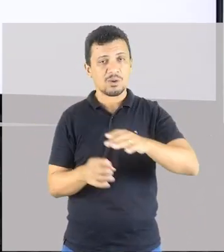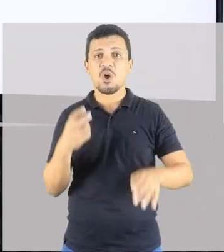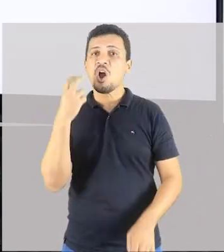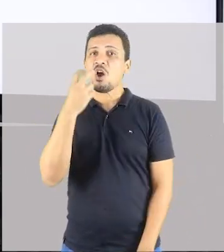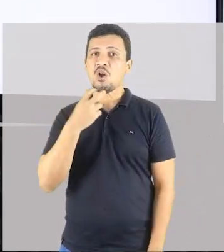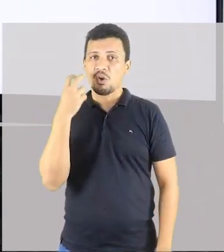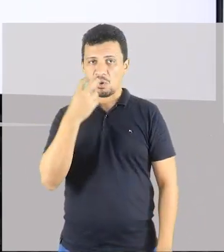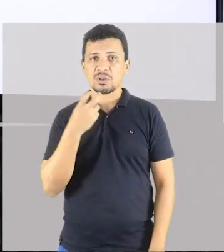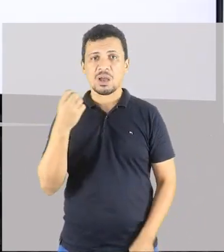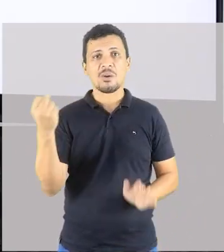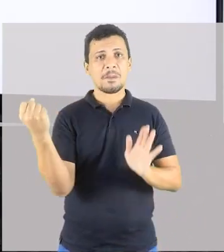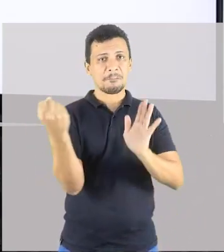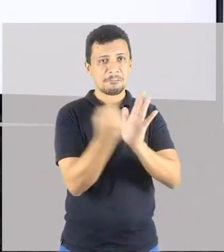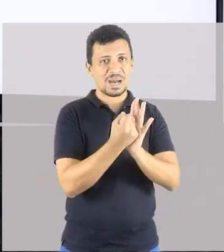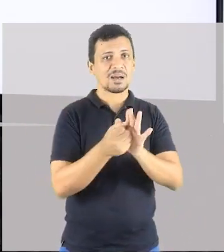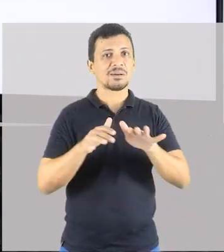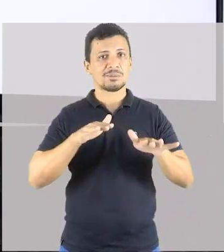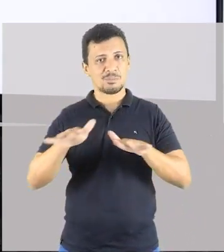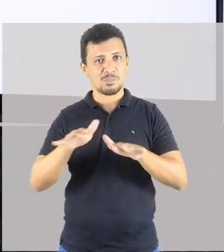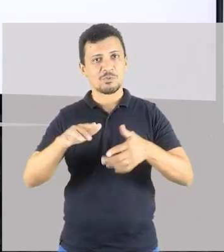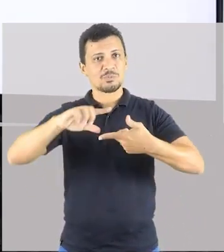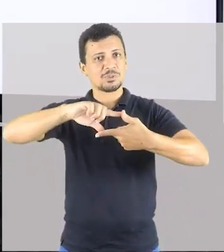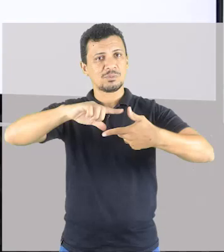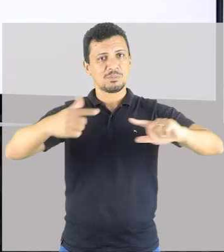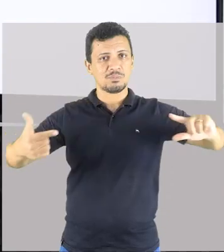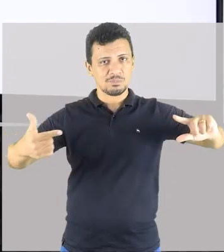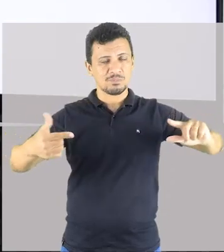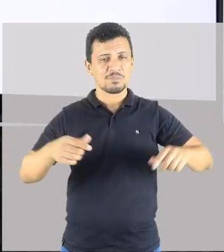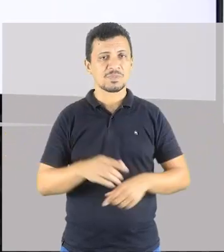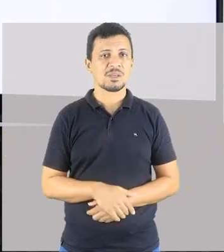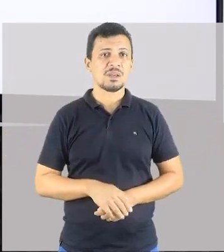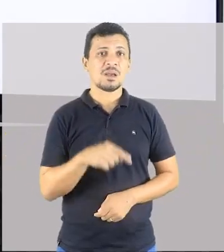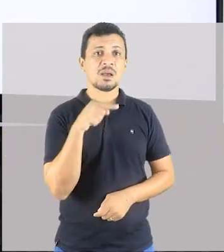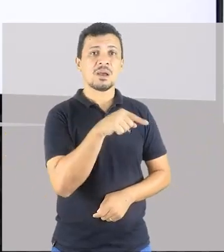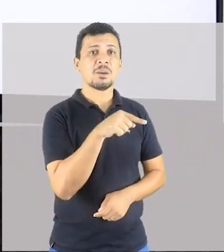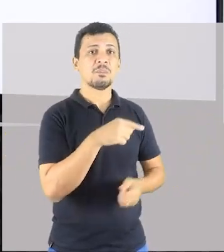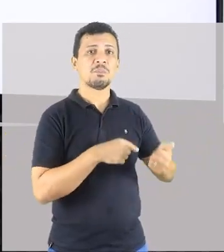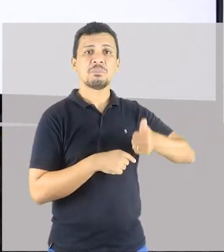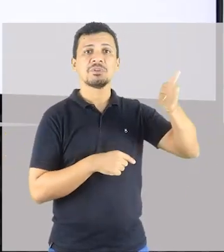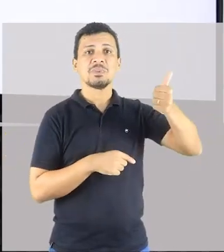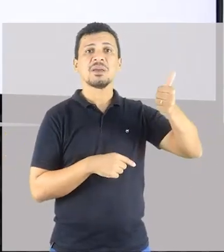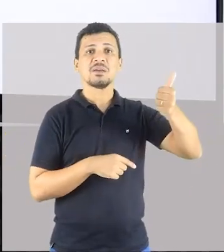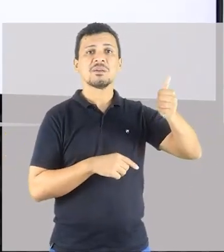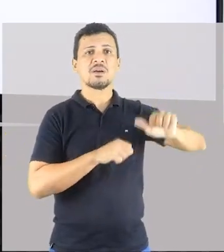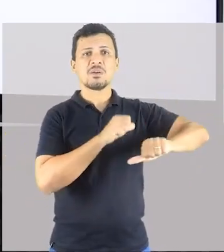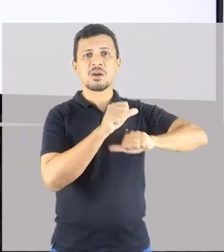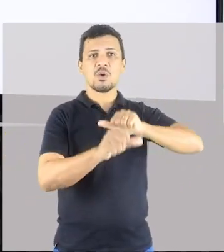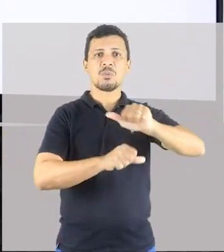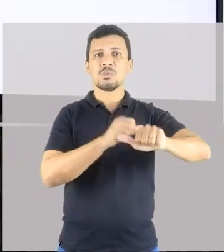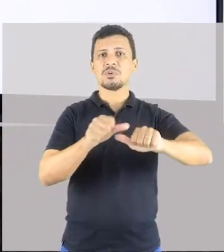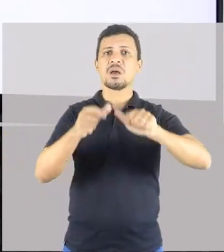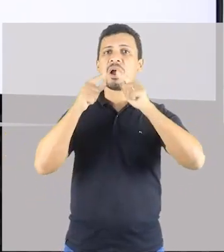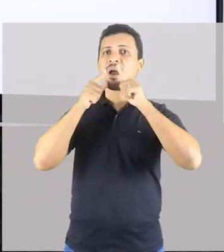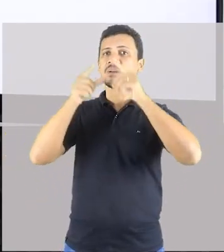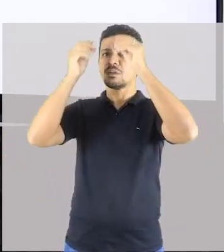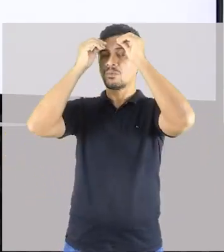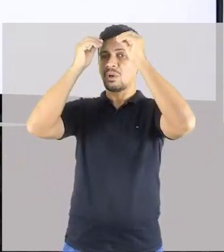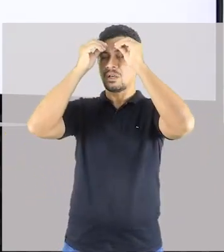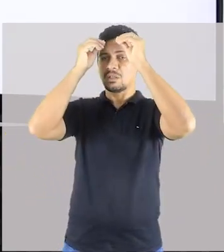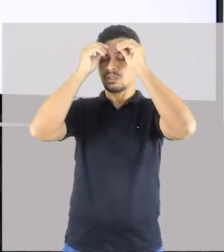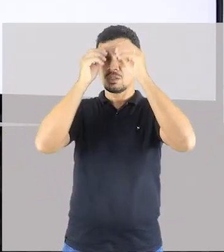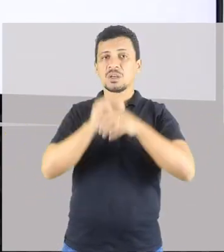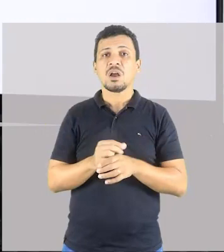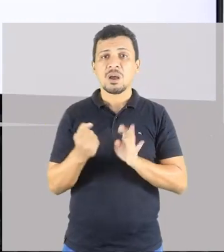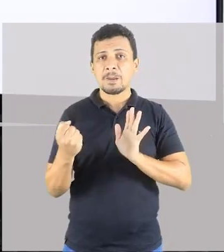do modernismo. Eu falei na nossa aula sobre primeira fase, há um rompimento, inclusive, na linguagem, né? A marca da